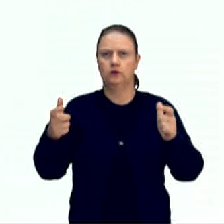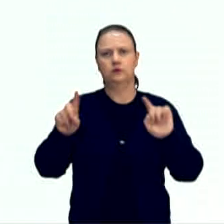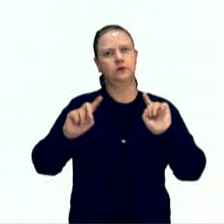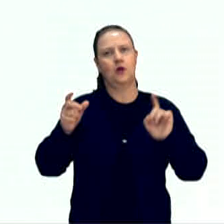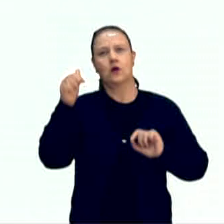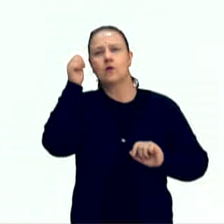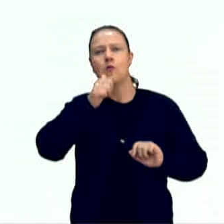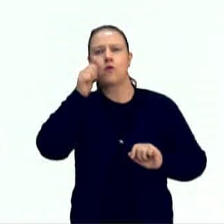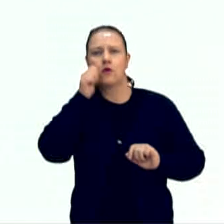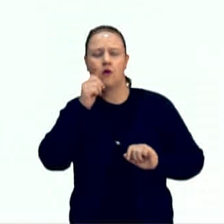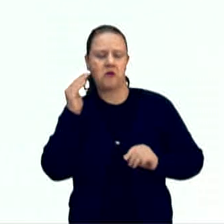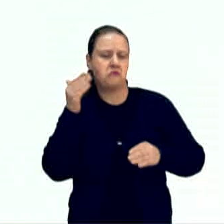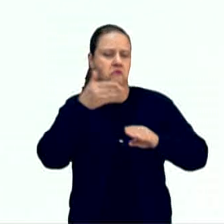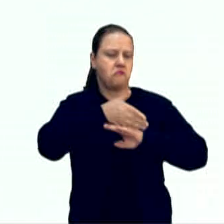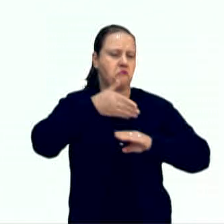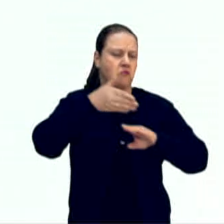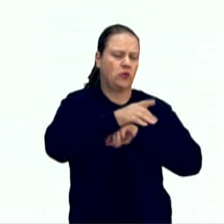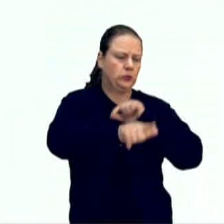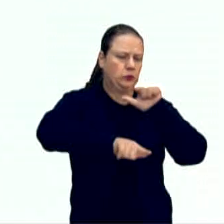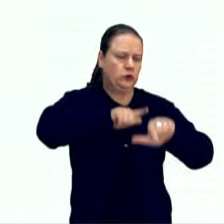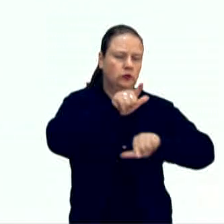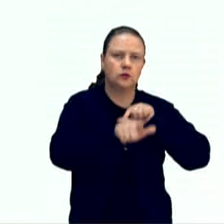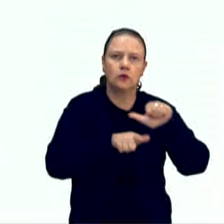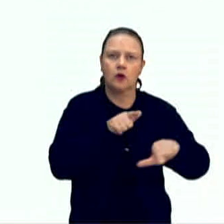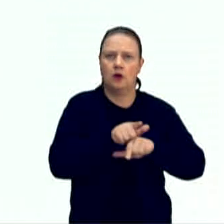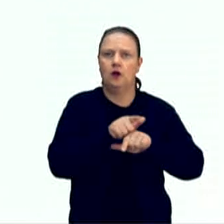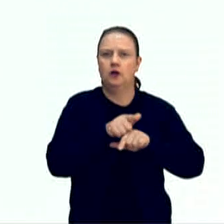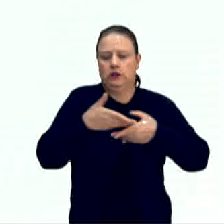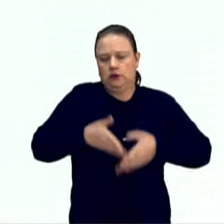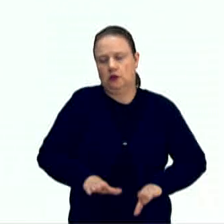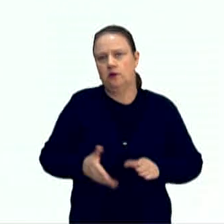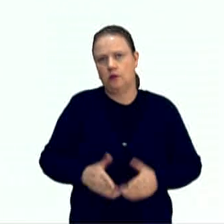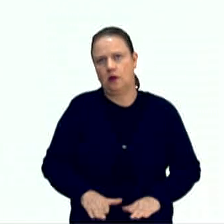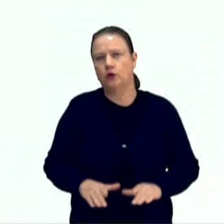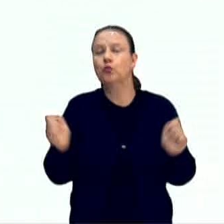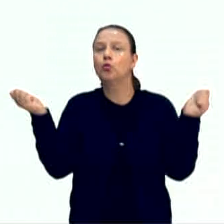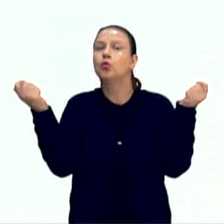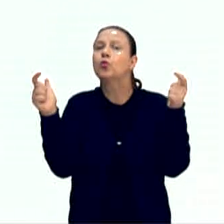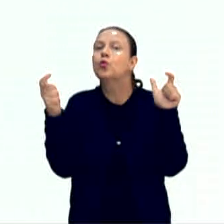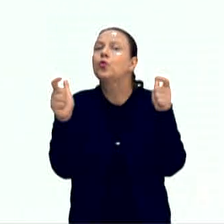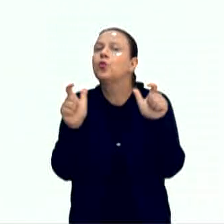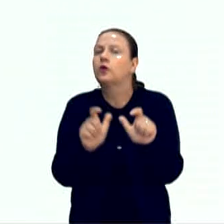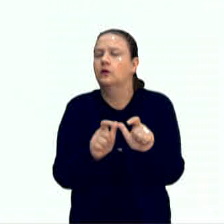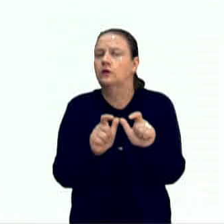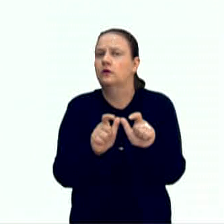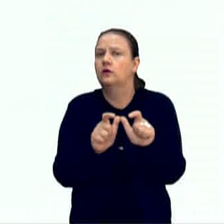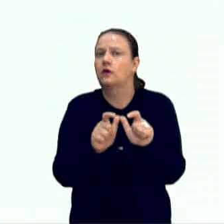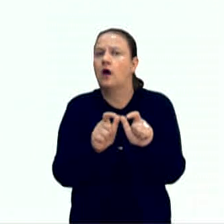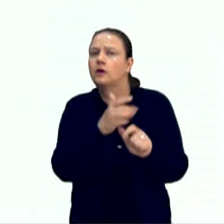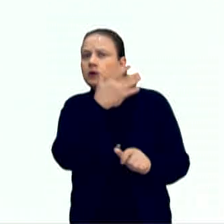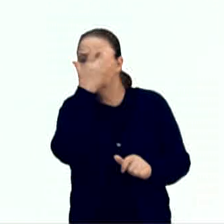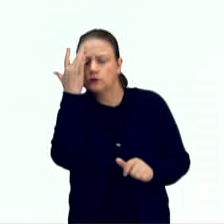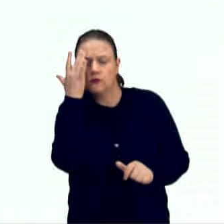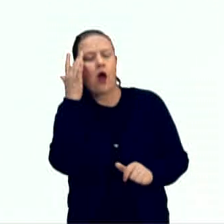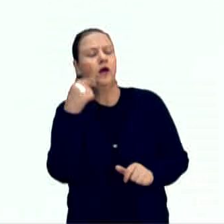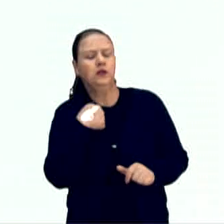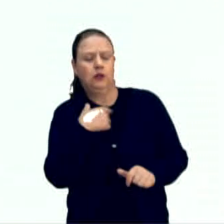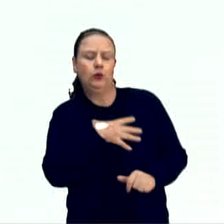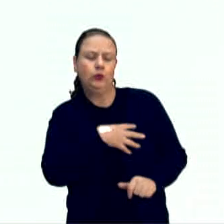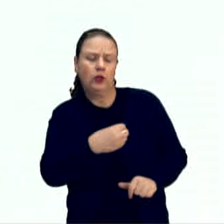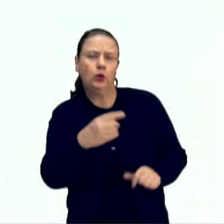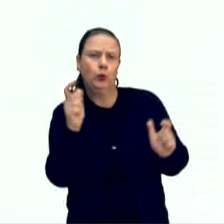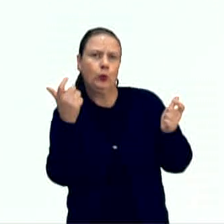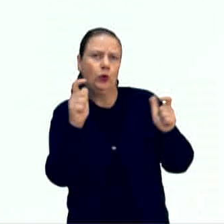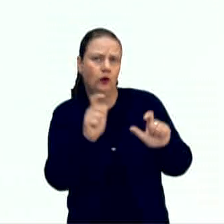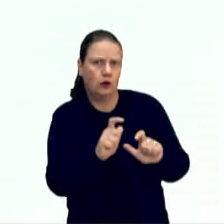mercado de trabalho, por exemplo, a taxa de natalidade reduziu, que é o número, quantidade de filhos, né, foram reduzindo.